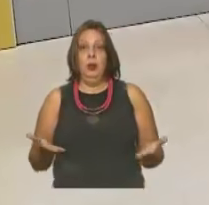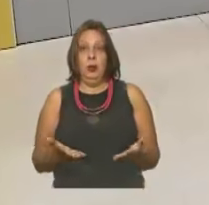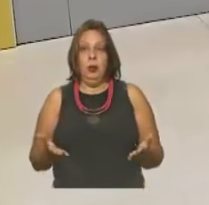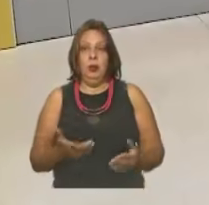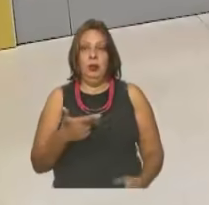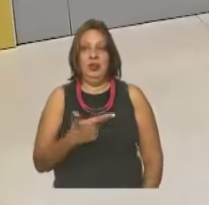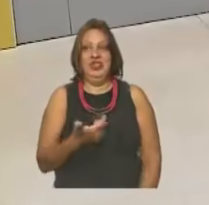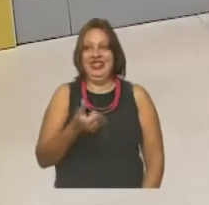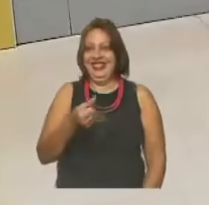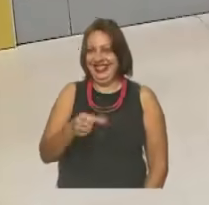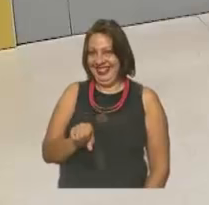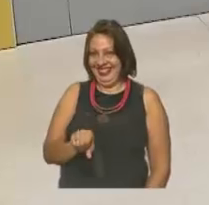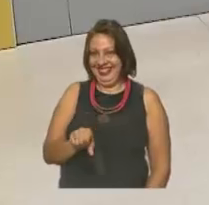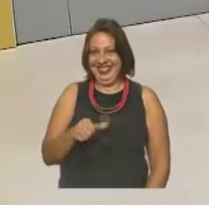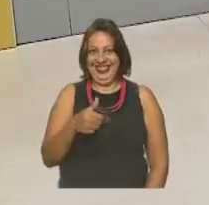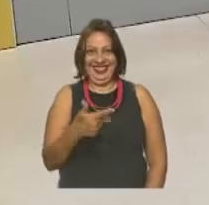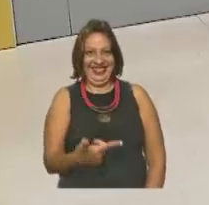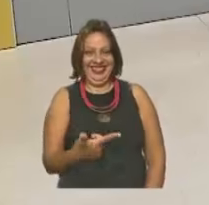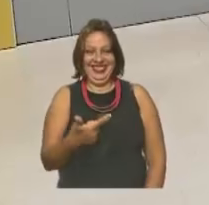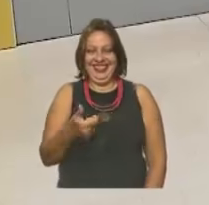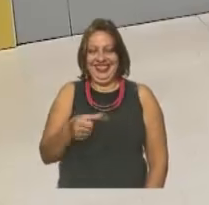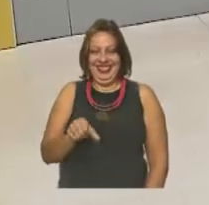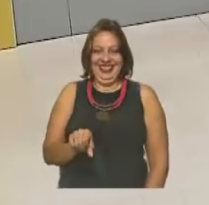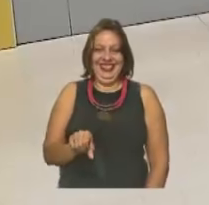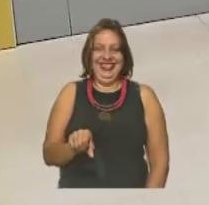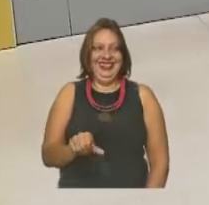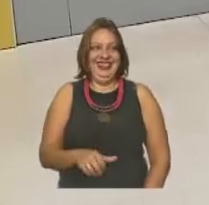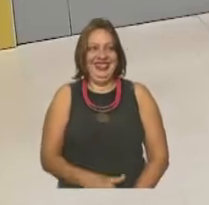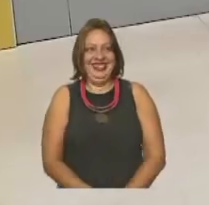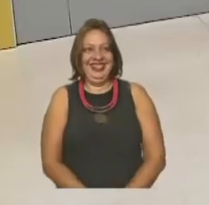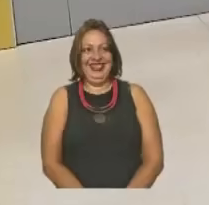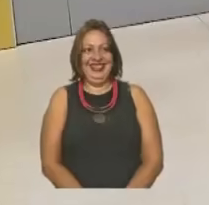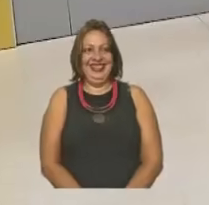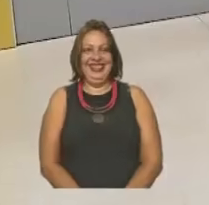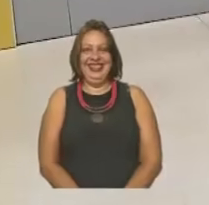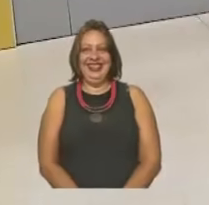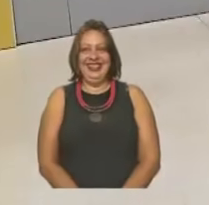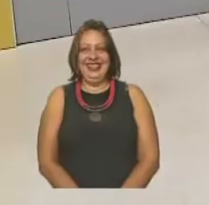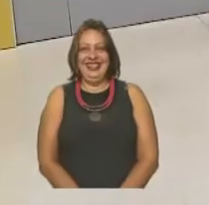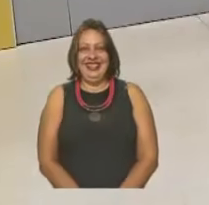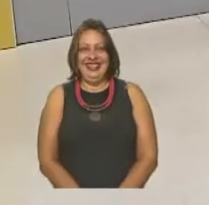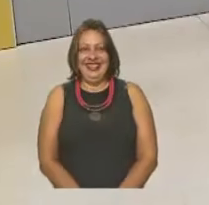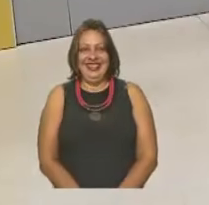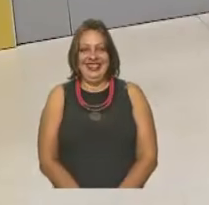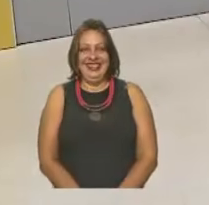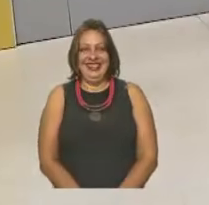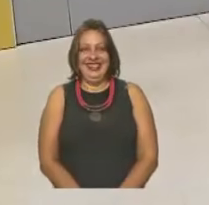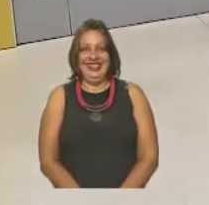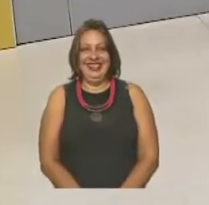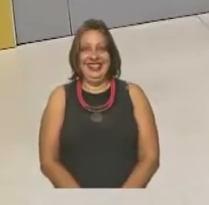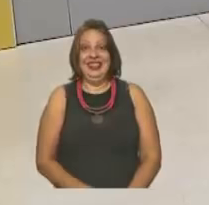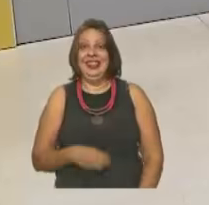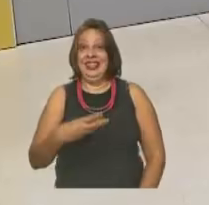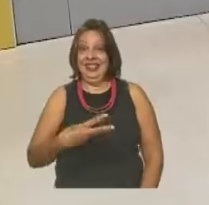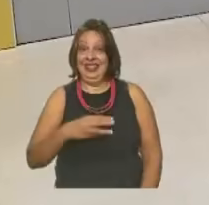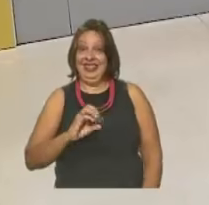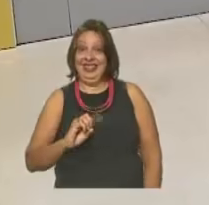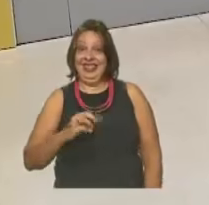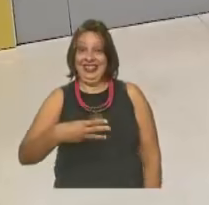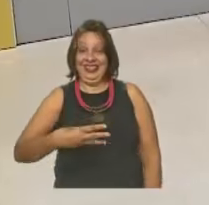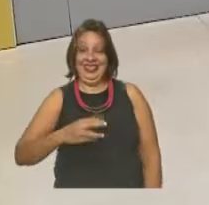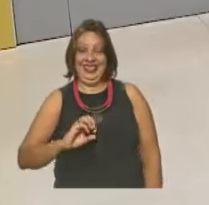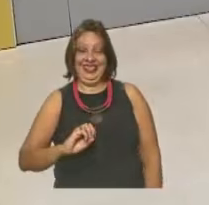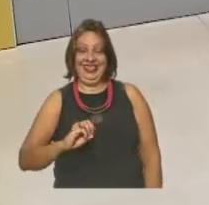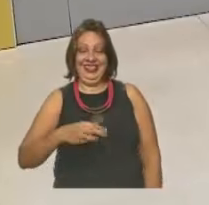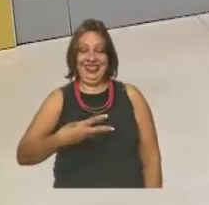do 29. 29. Vai marcando. Alô, ouvintes. Olha só, número 30.